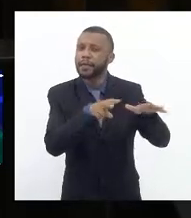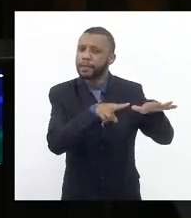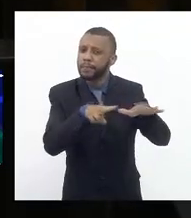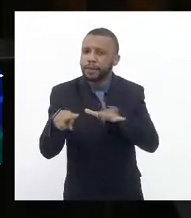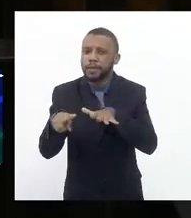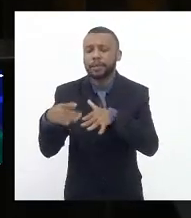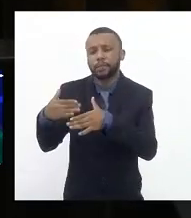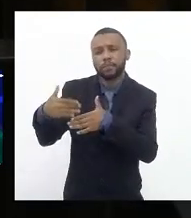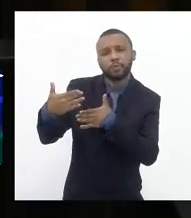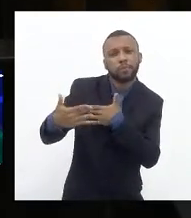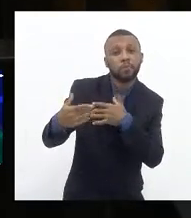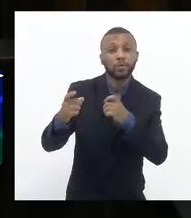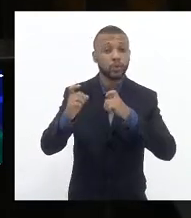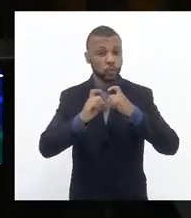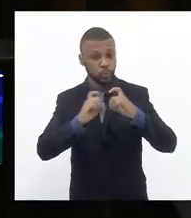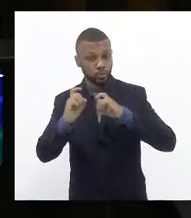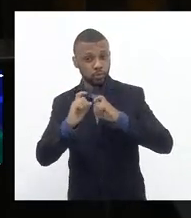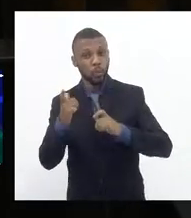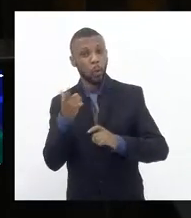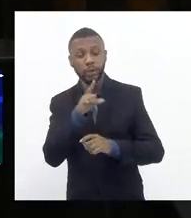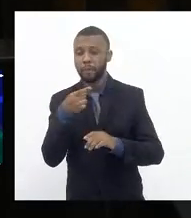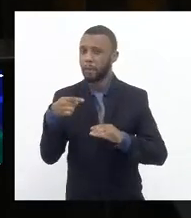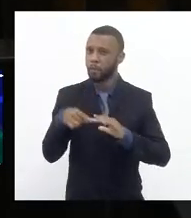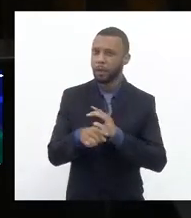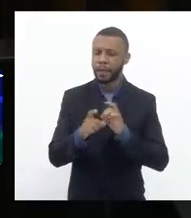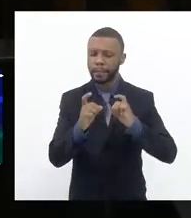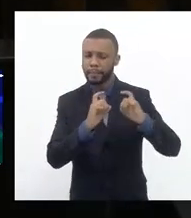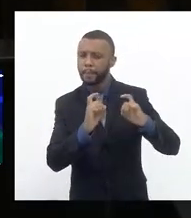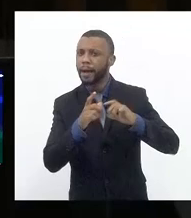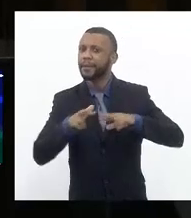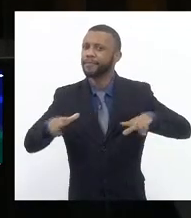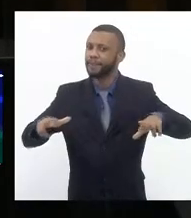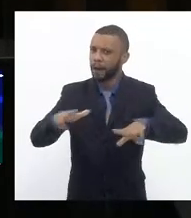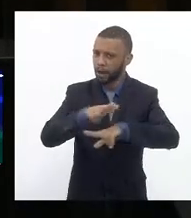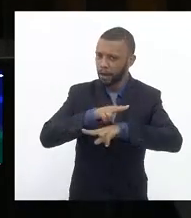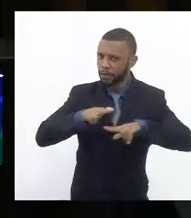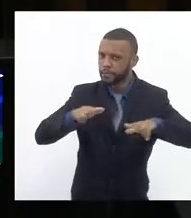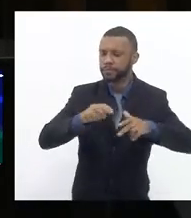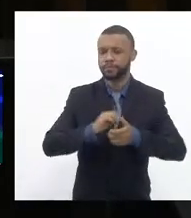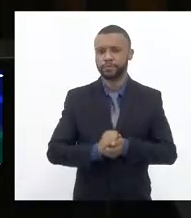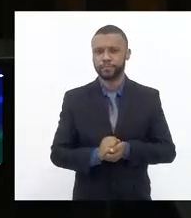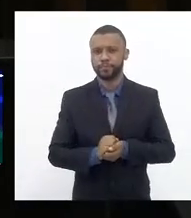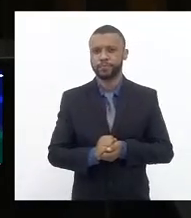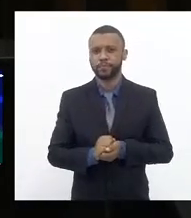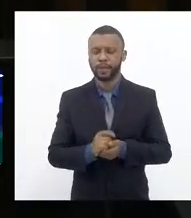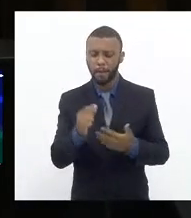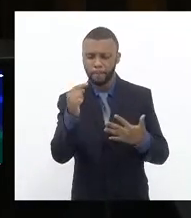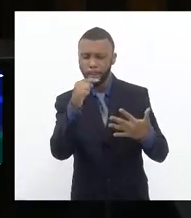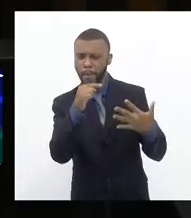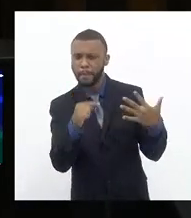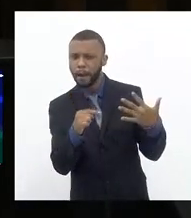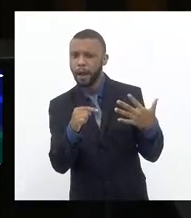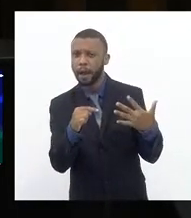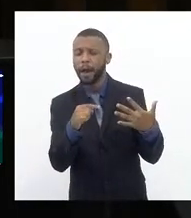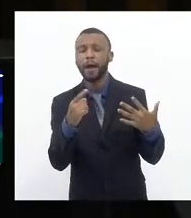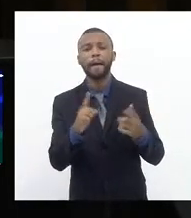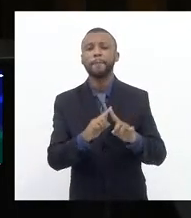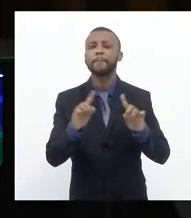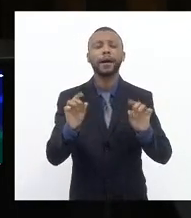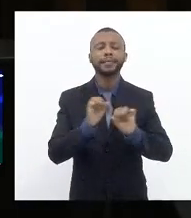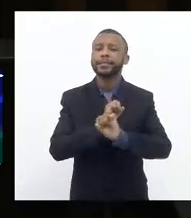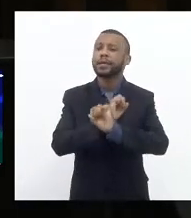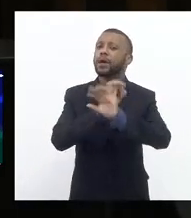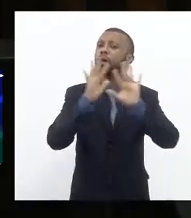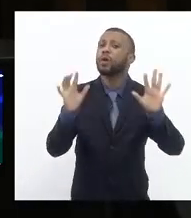conseguimos aprofundar diversos debates, diversos aspectos. E o que está claro? É que não